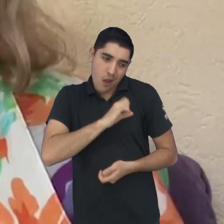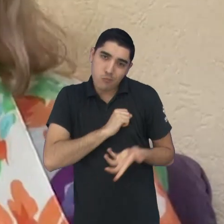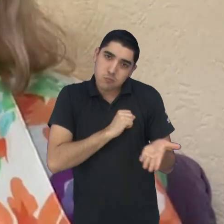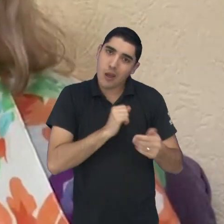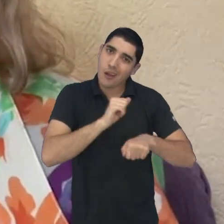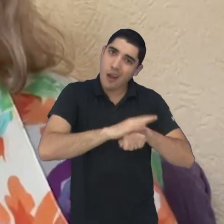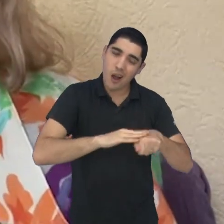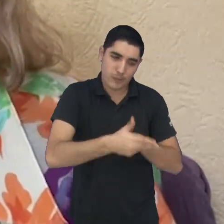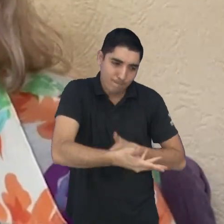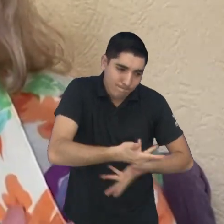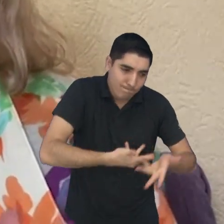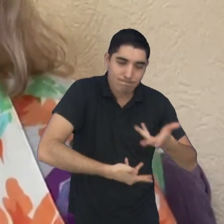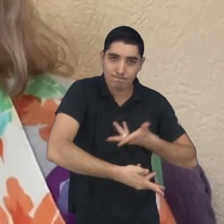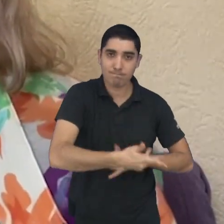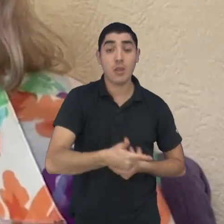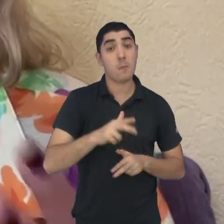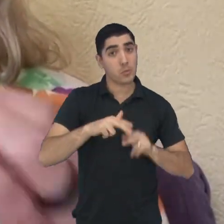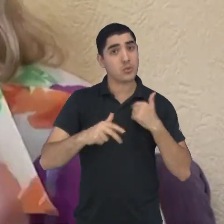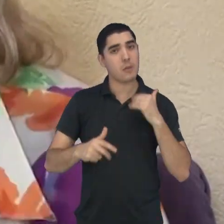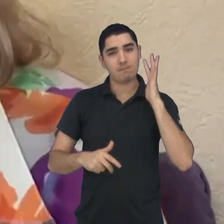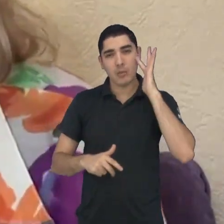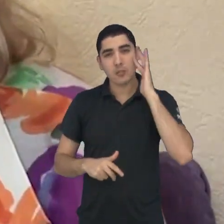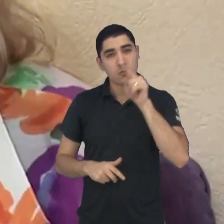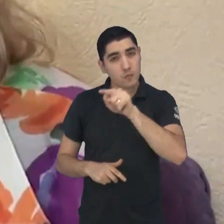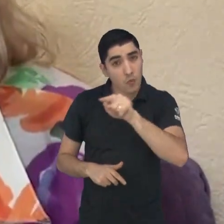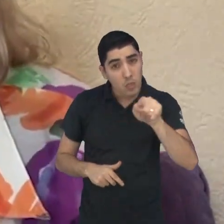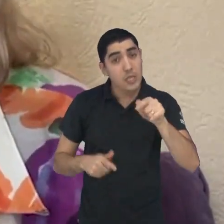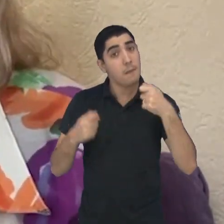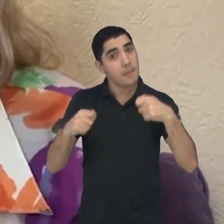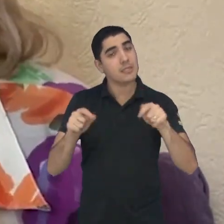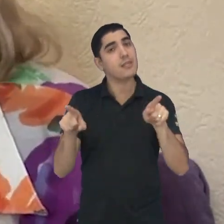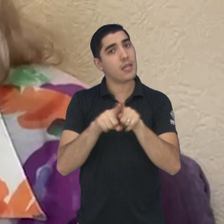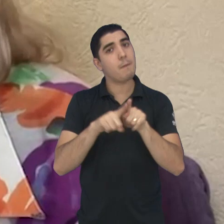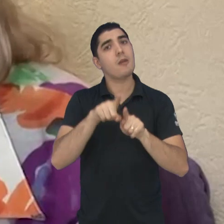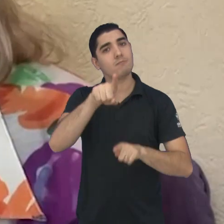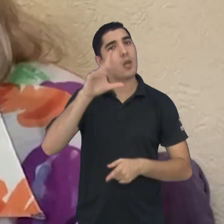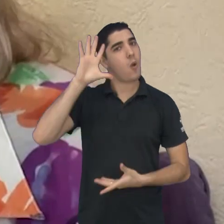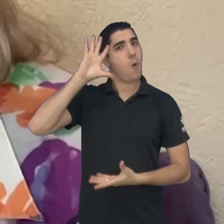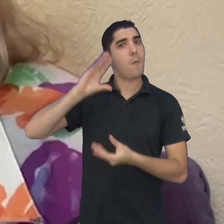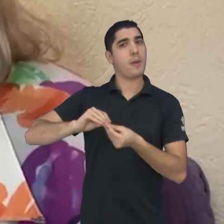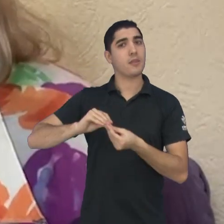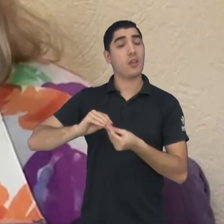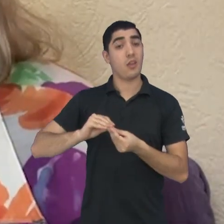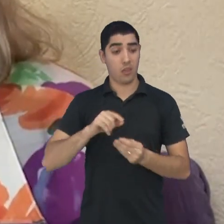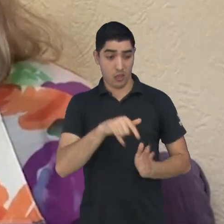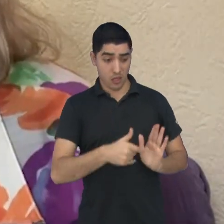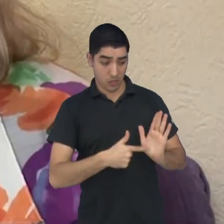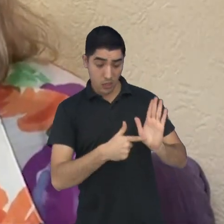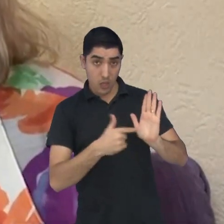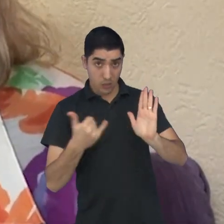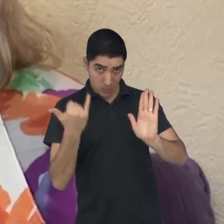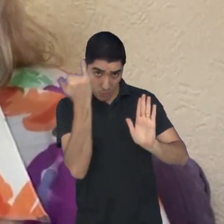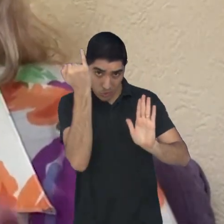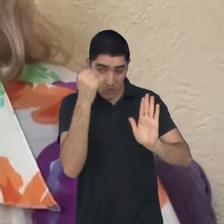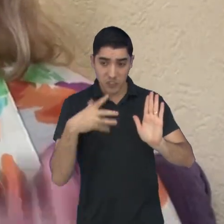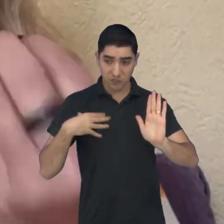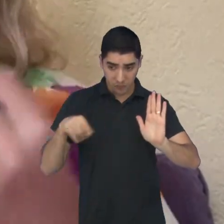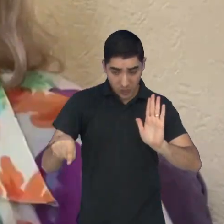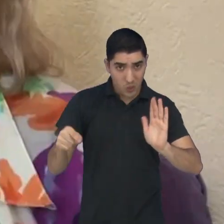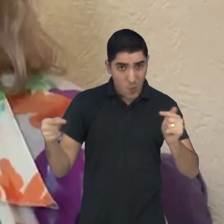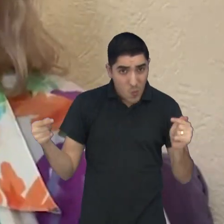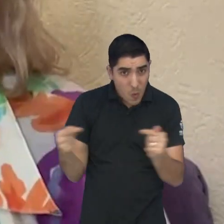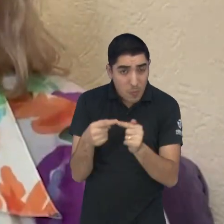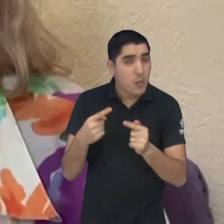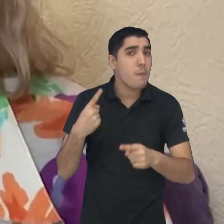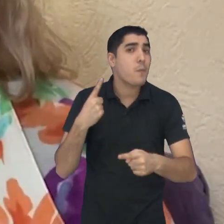convido a cada um de vocês é que primeiro você faça esse exercício de entender qual é o papel que a tela desempenha para o seu filho hoje, mas também